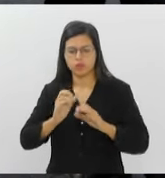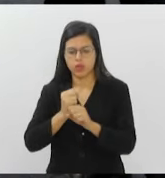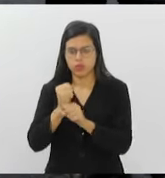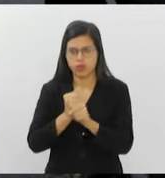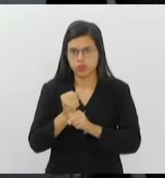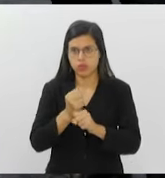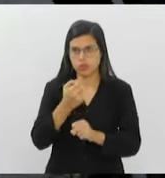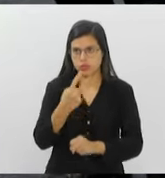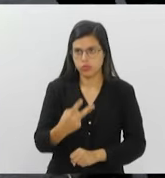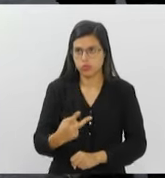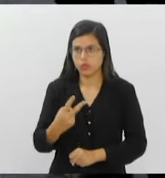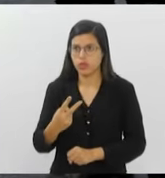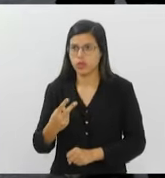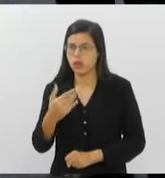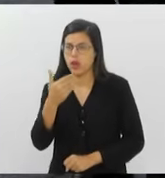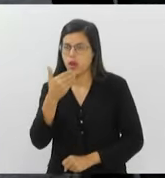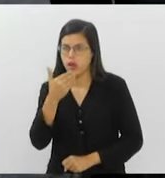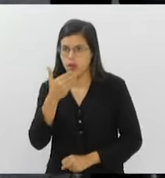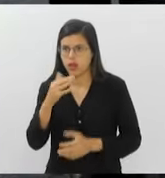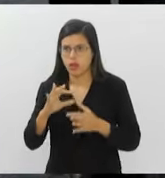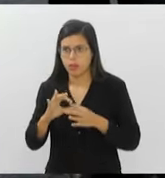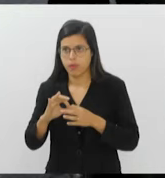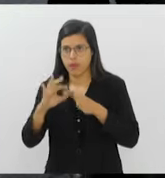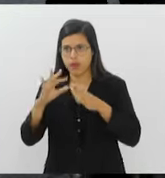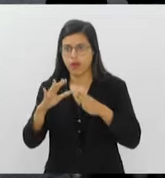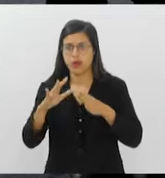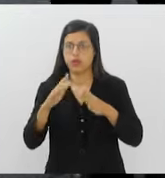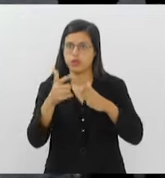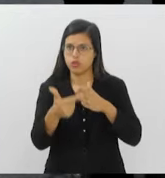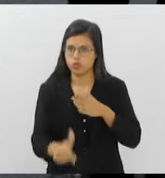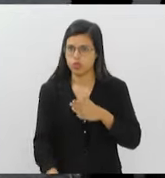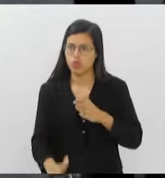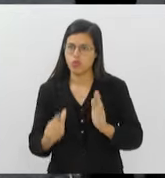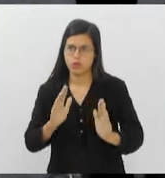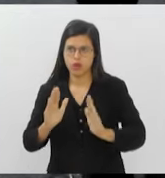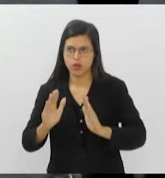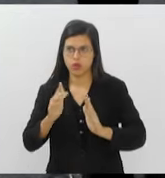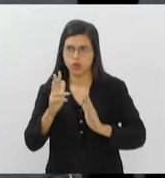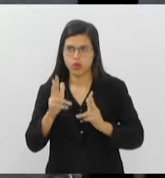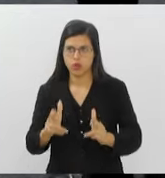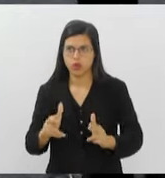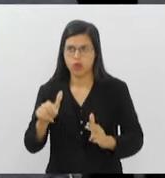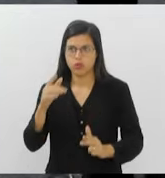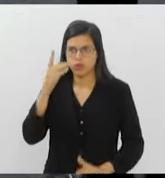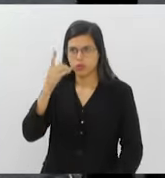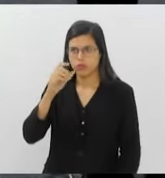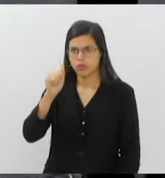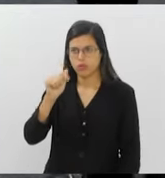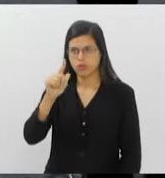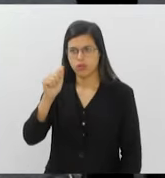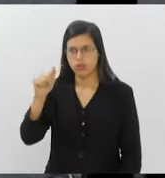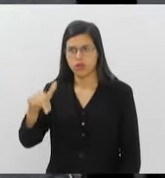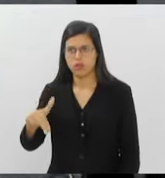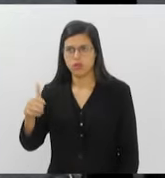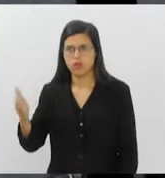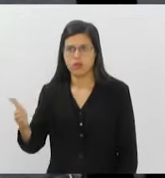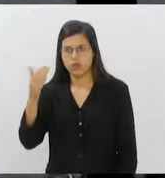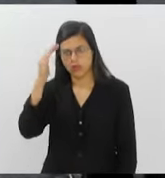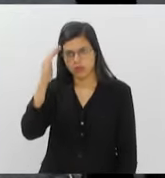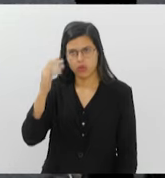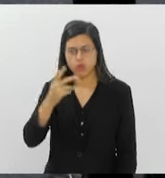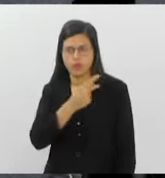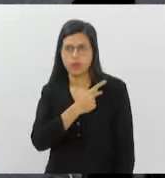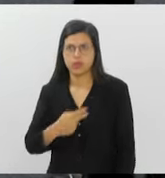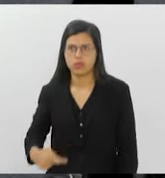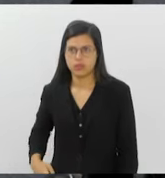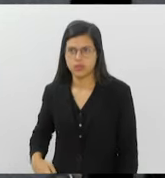permitidas reconduções por igual período. O deputado Alan Lopes entendia que o atual presidente tinha que se reeleger por mais um período.